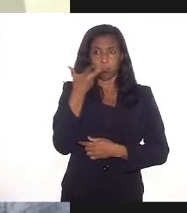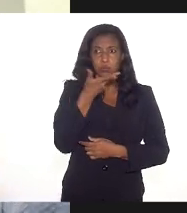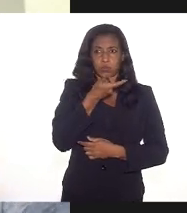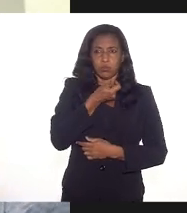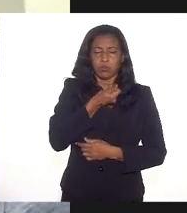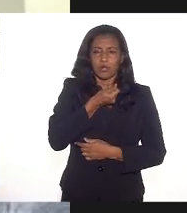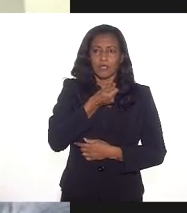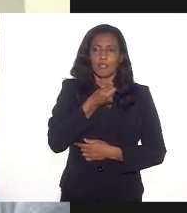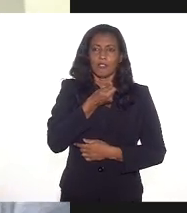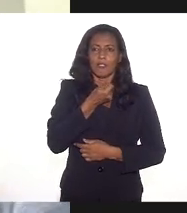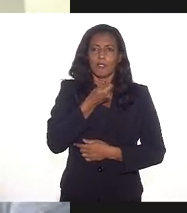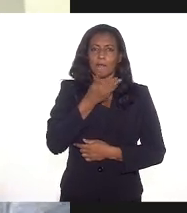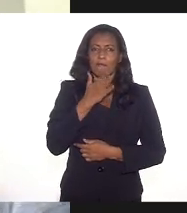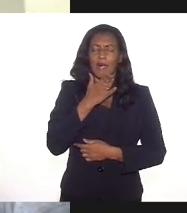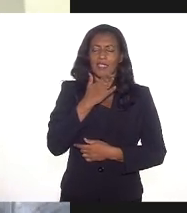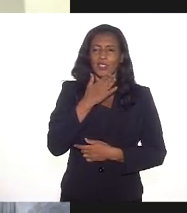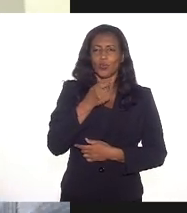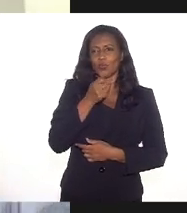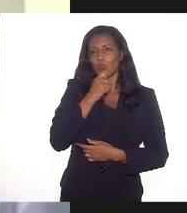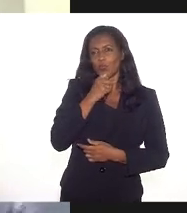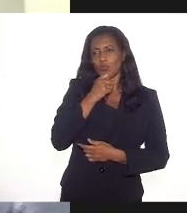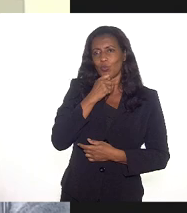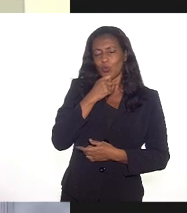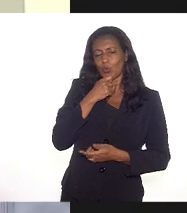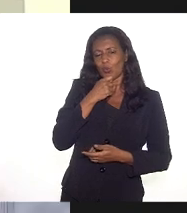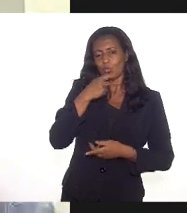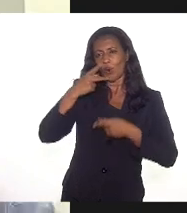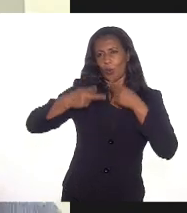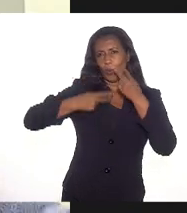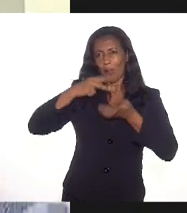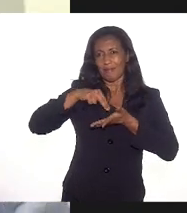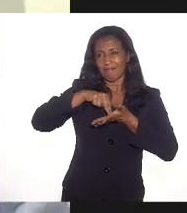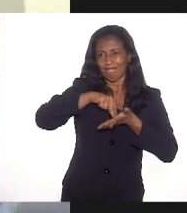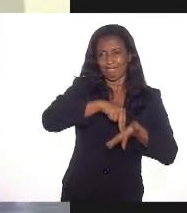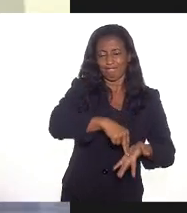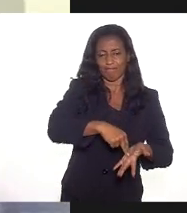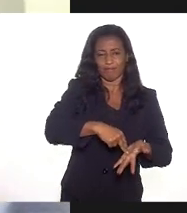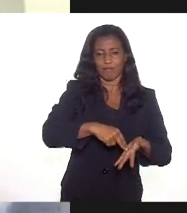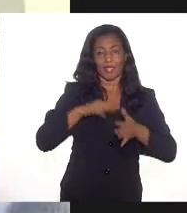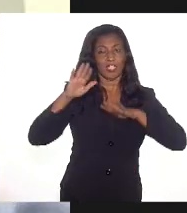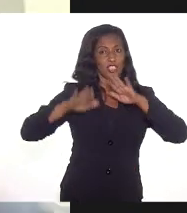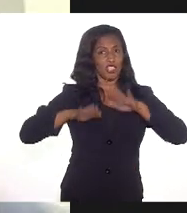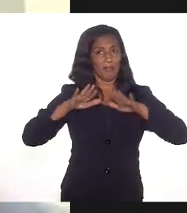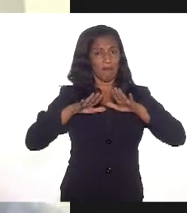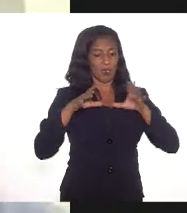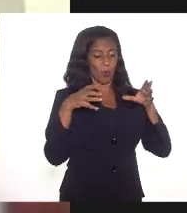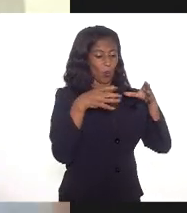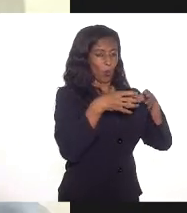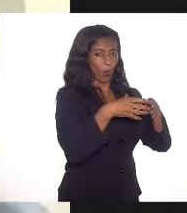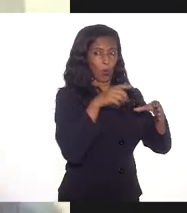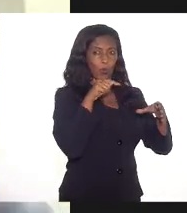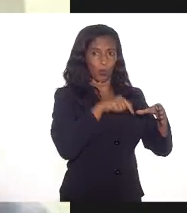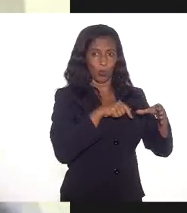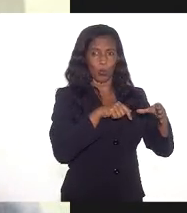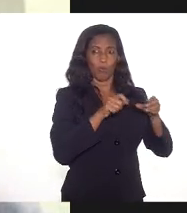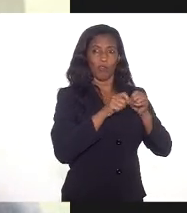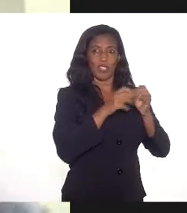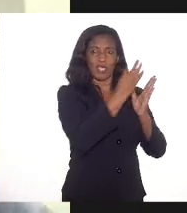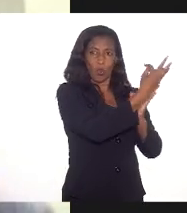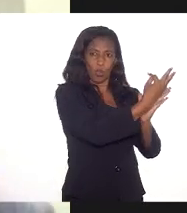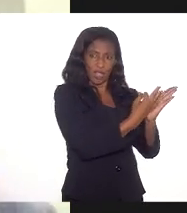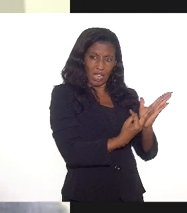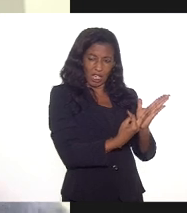não tinham sustentação, fundamentação. Ou seja, eles defendiam uma causa, criavam um texto para aquilo